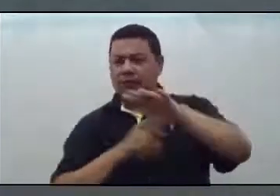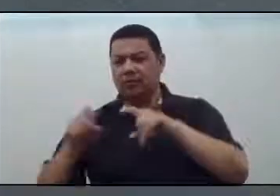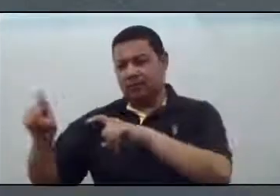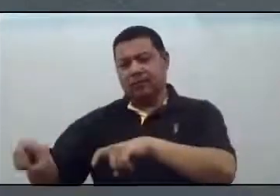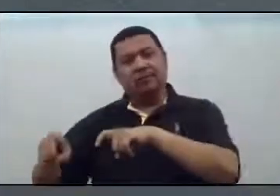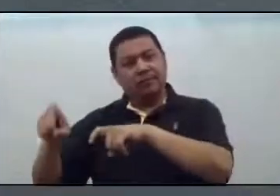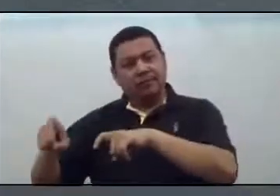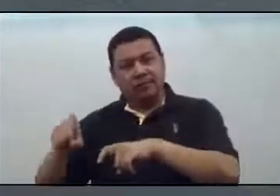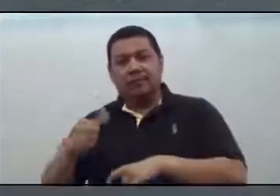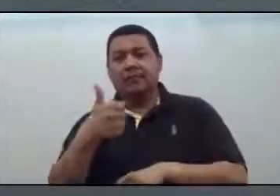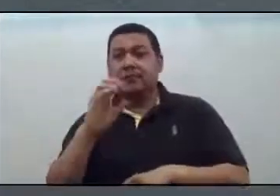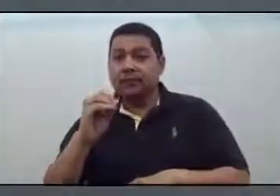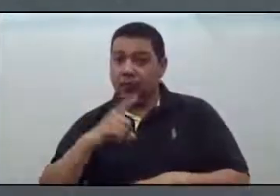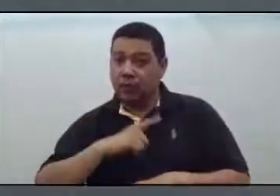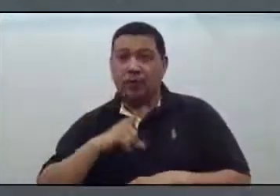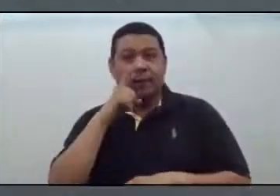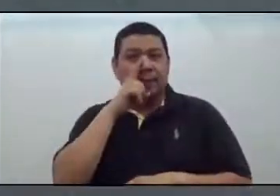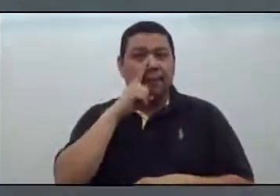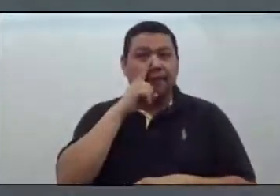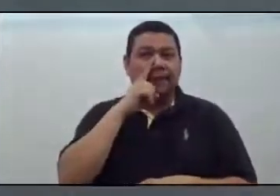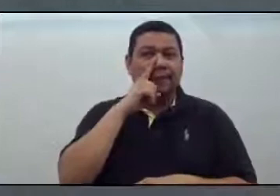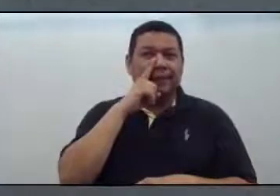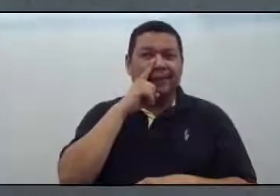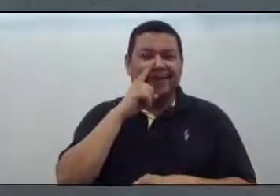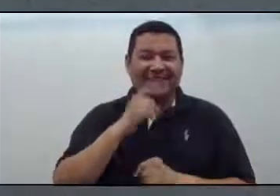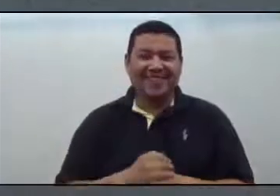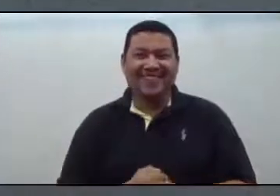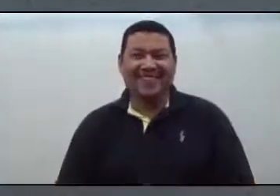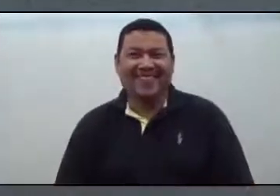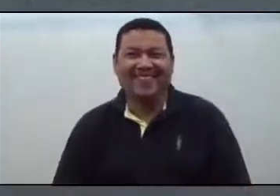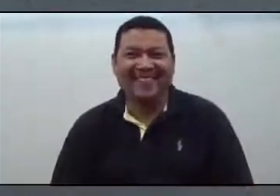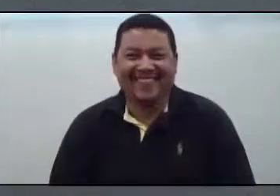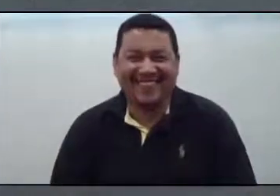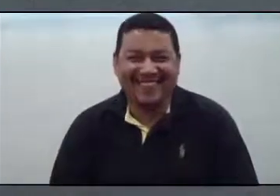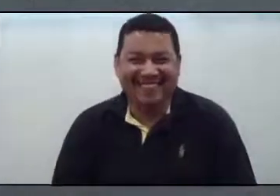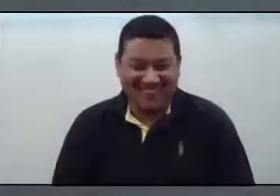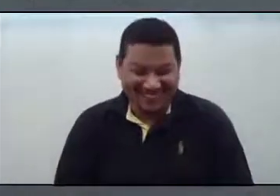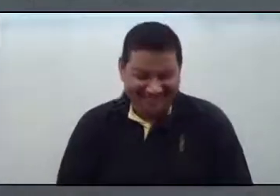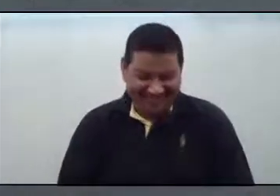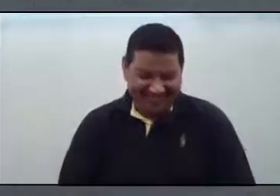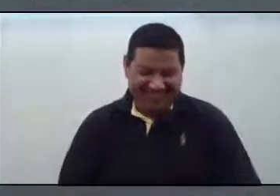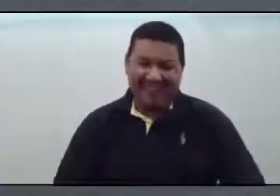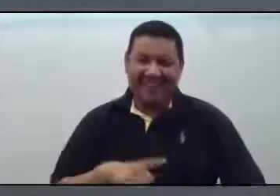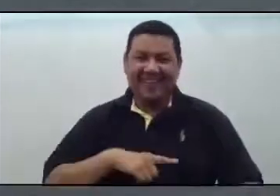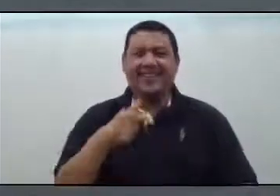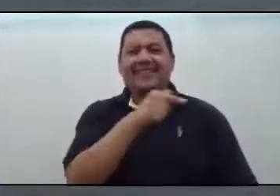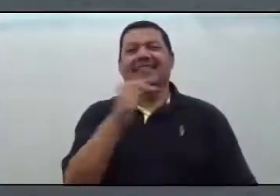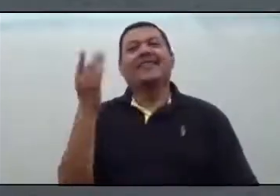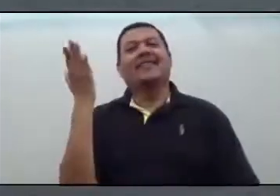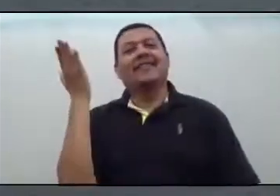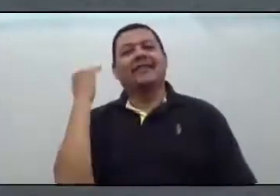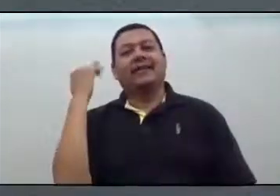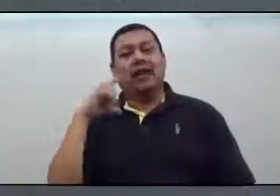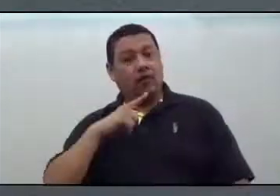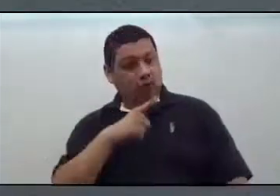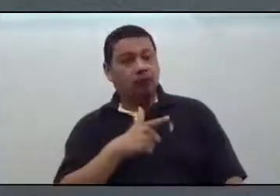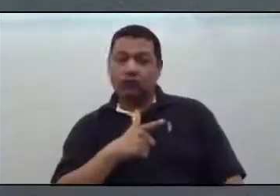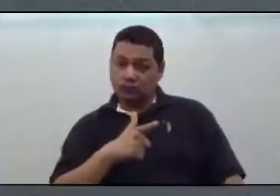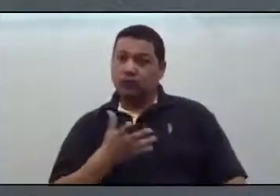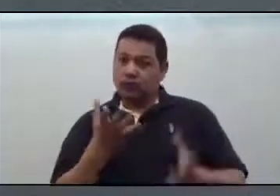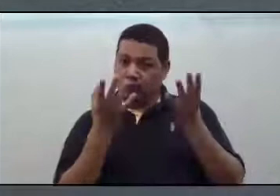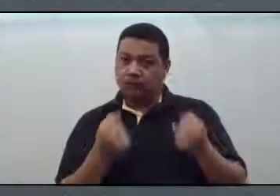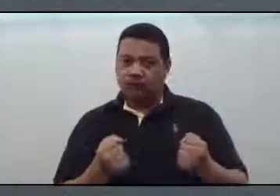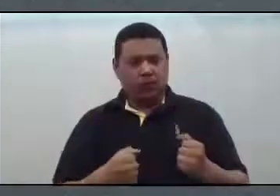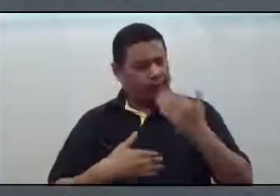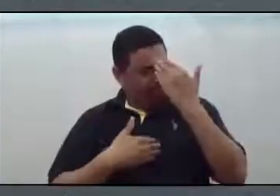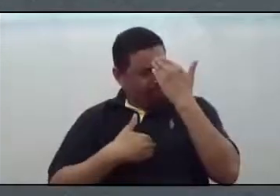na linha 10 tinha um buraco muito perigoso na cabeceira da ponte. Passamos lá semana passada e vocês já foram lá e atendeu, tá?